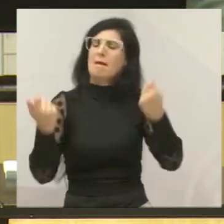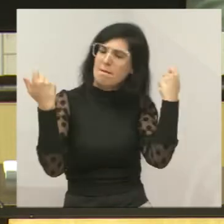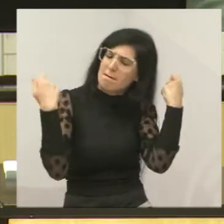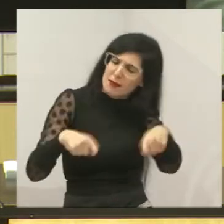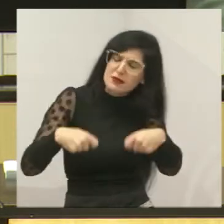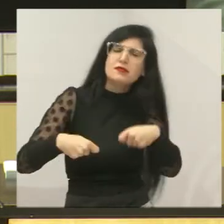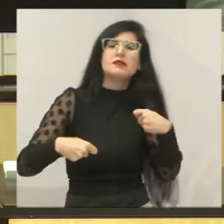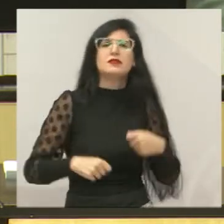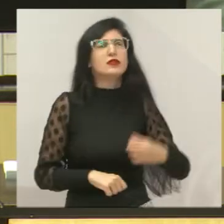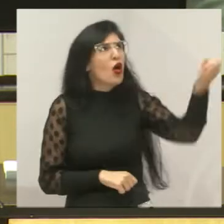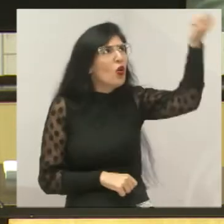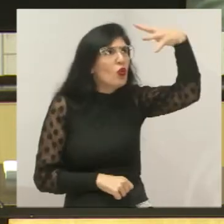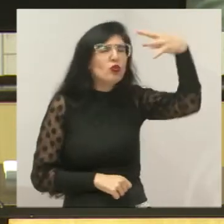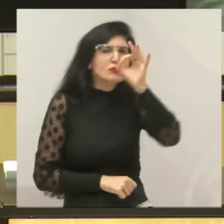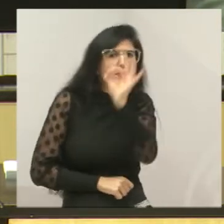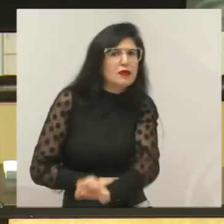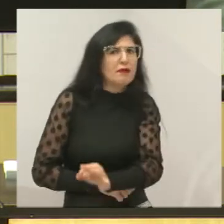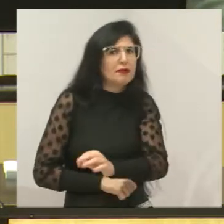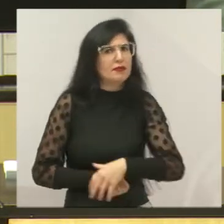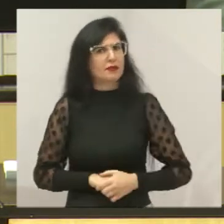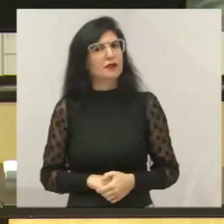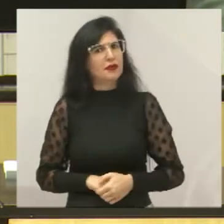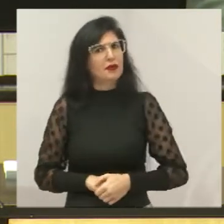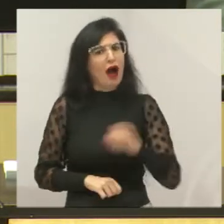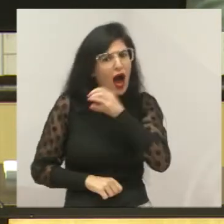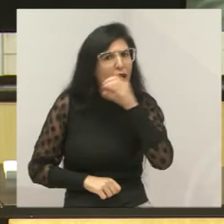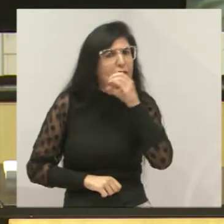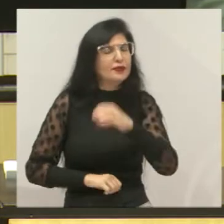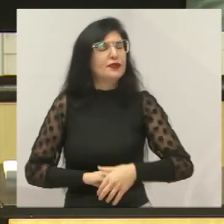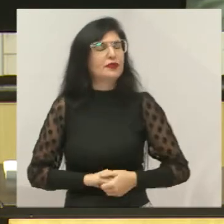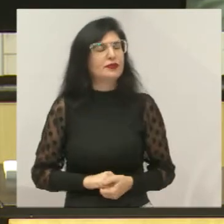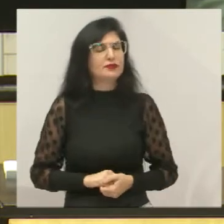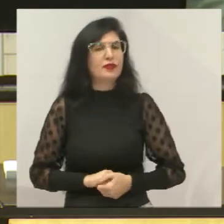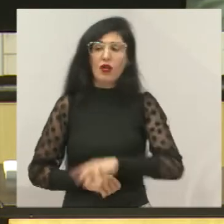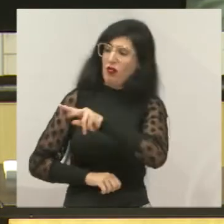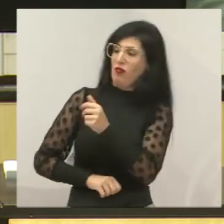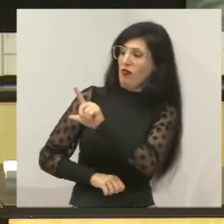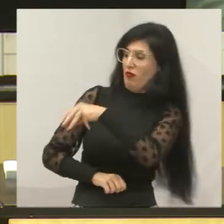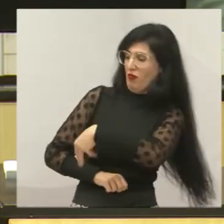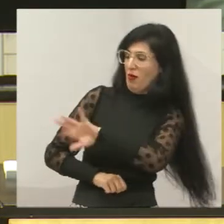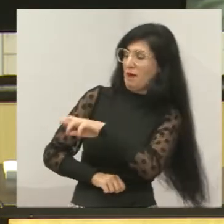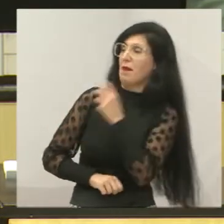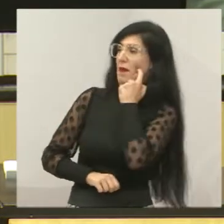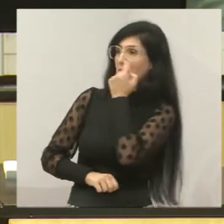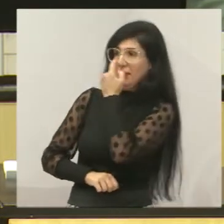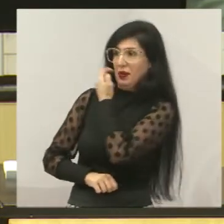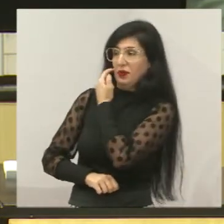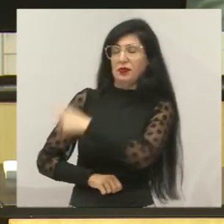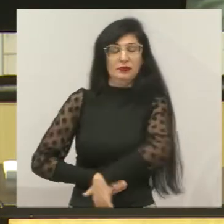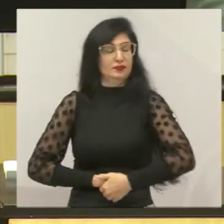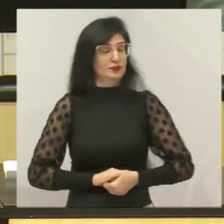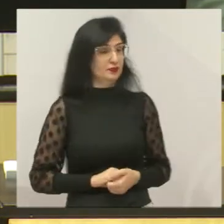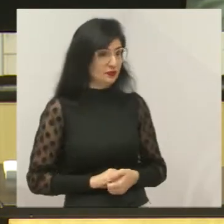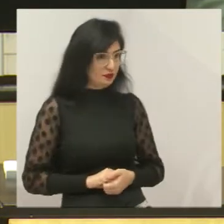situação requer, pelo que antecipadamente agradecemos. Vereador Valmir Parque do Meia Lua.